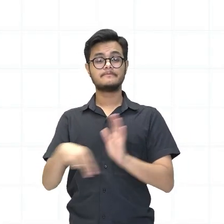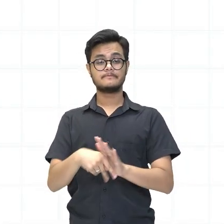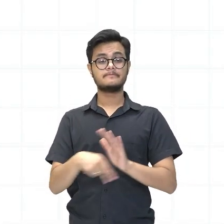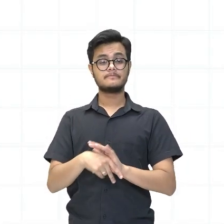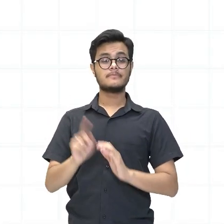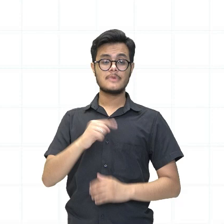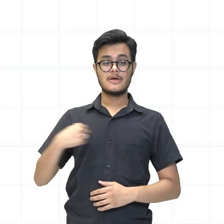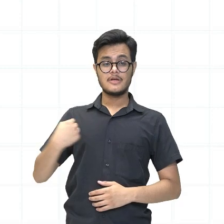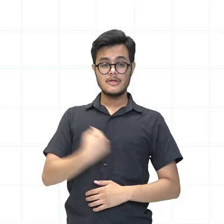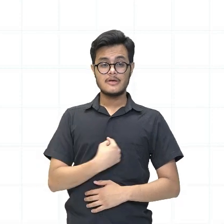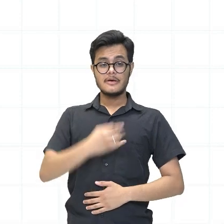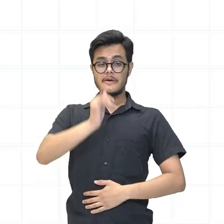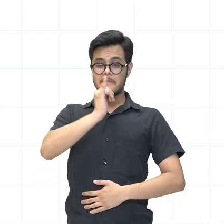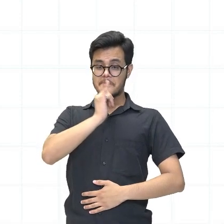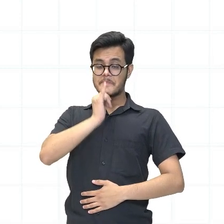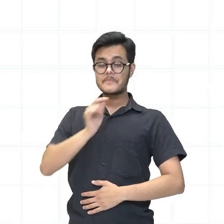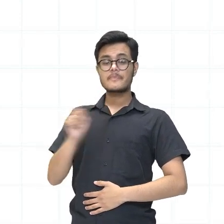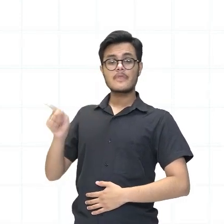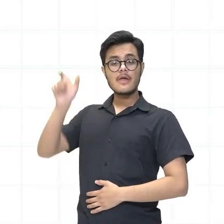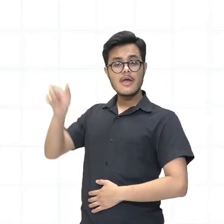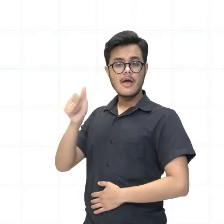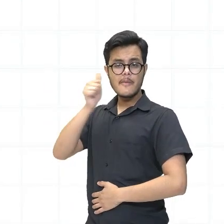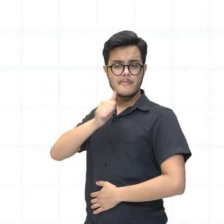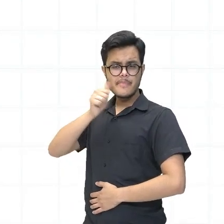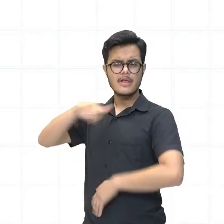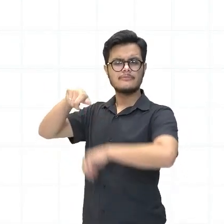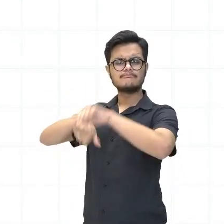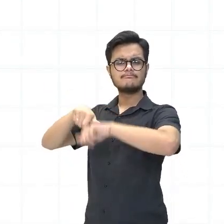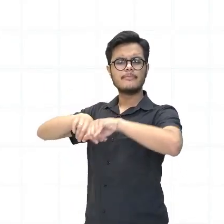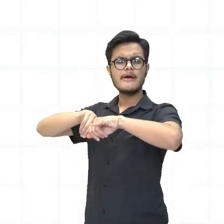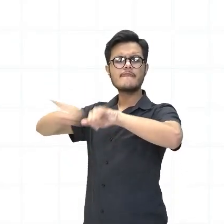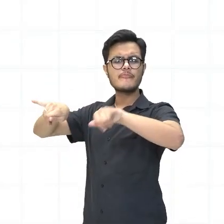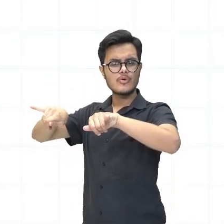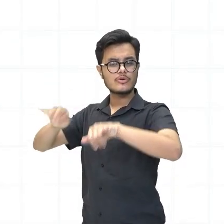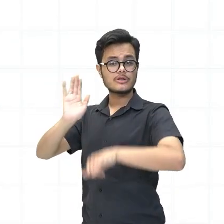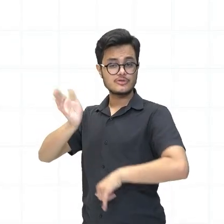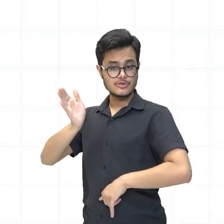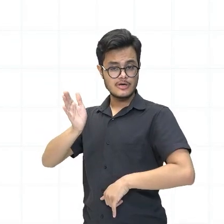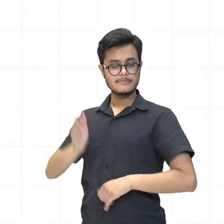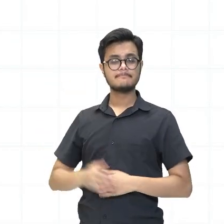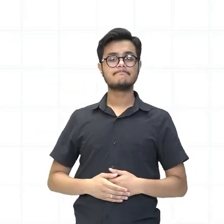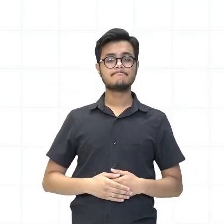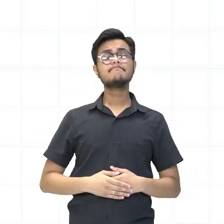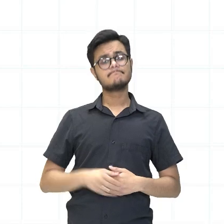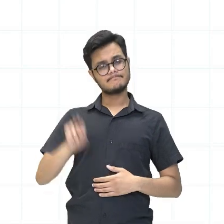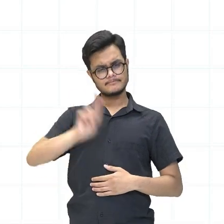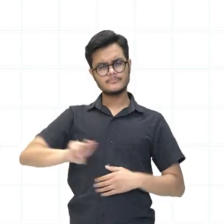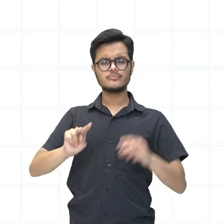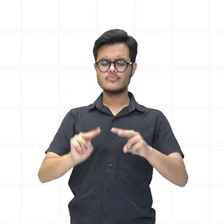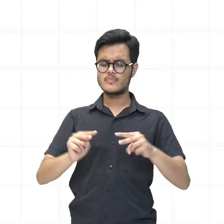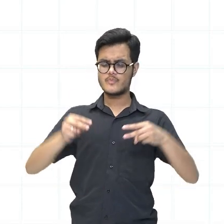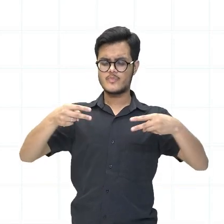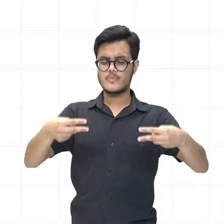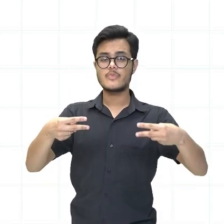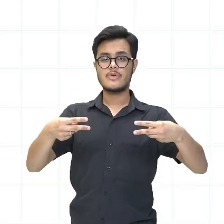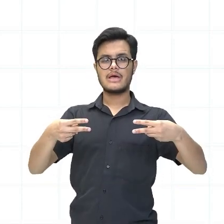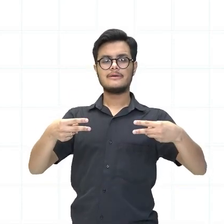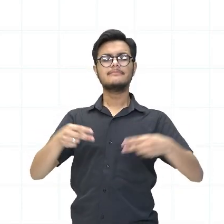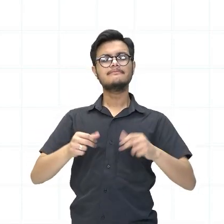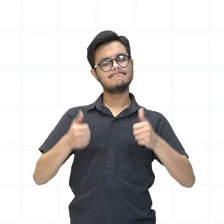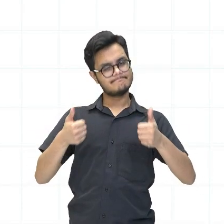caso, a autora dessa reportagem que nós vamos analisar, publicou. E assim funciona o hiperlink dentro de uma reportagem, fazendo